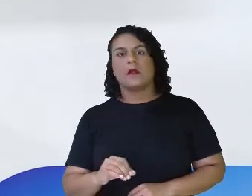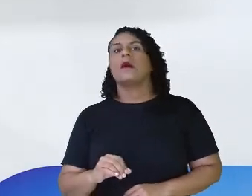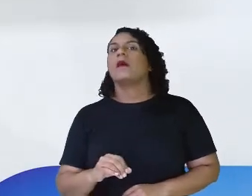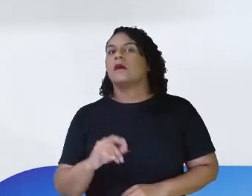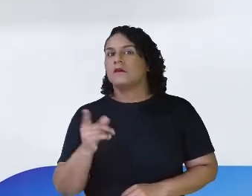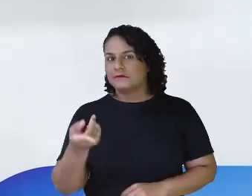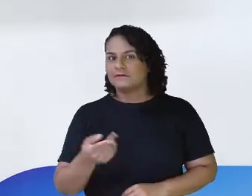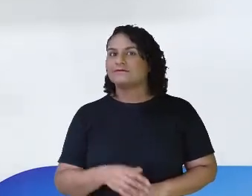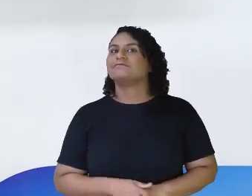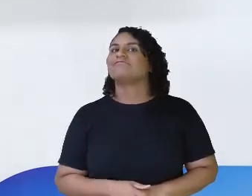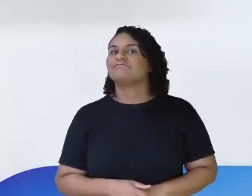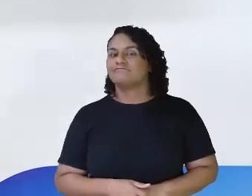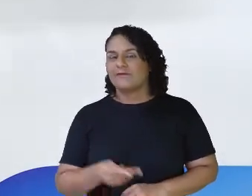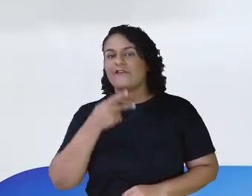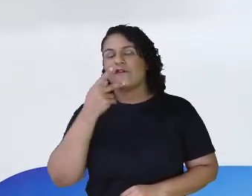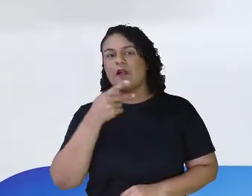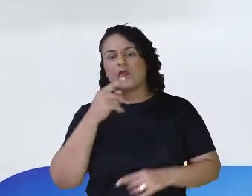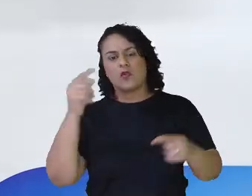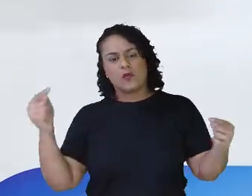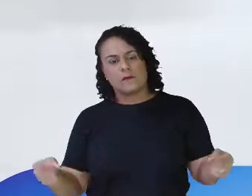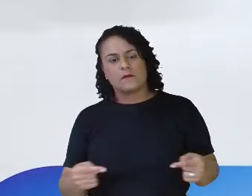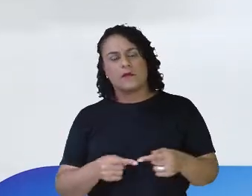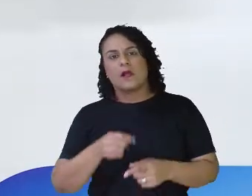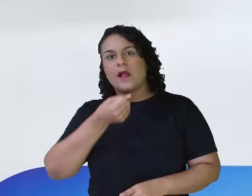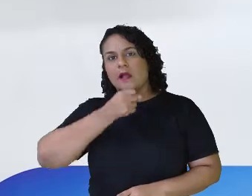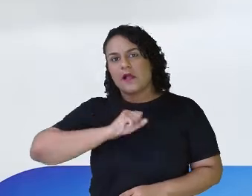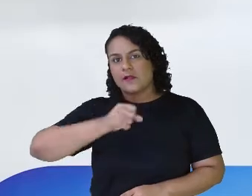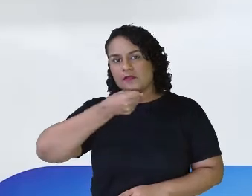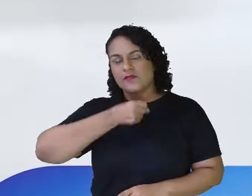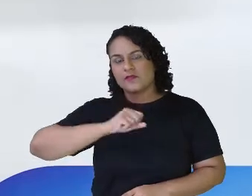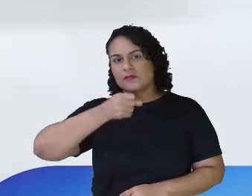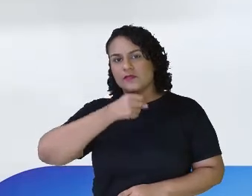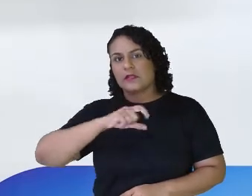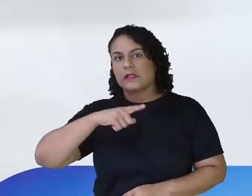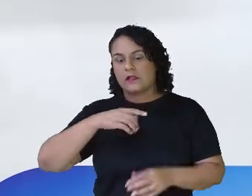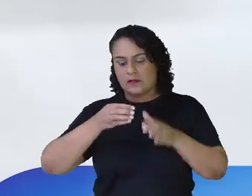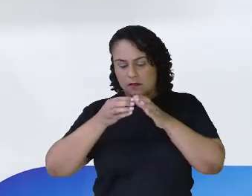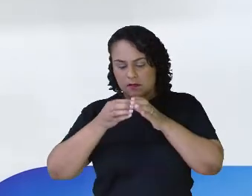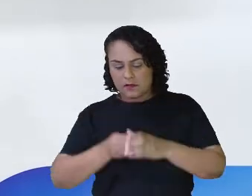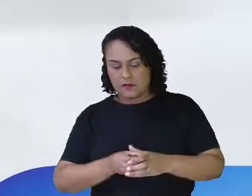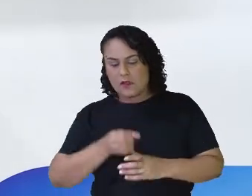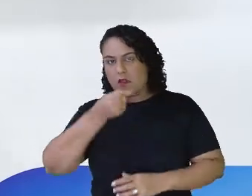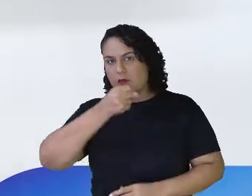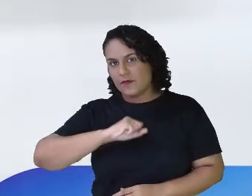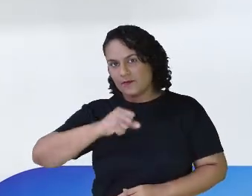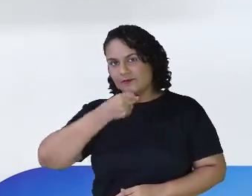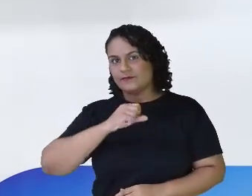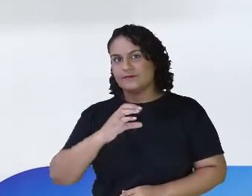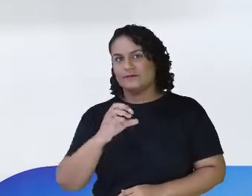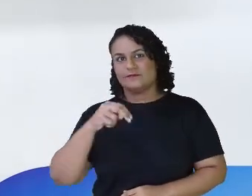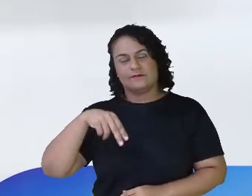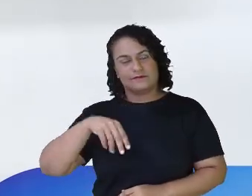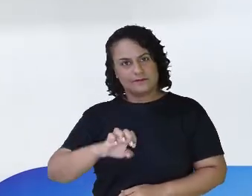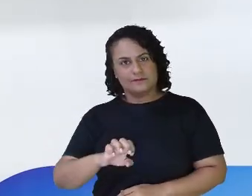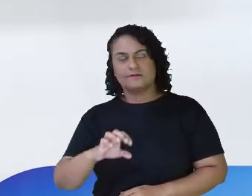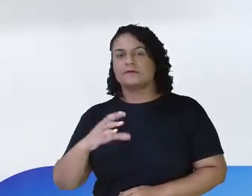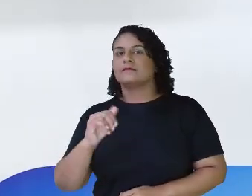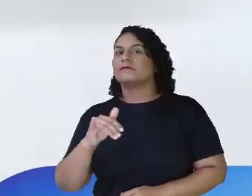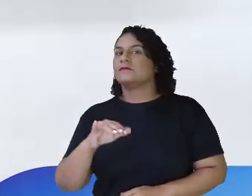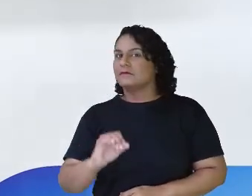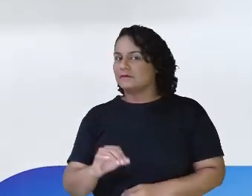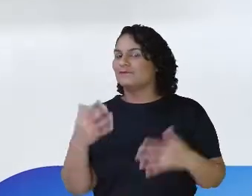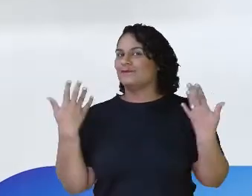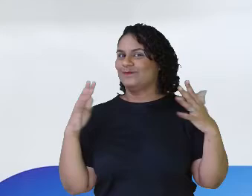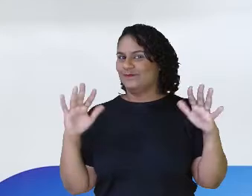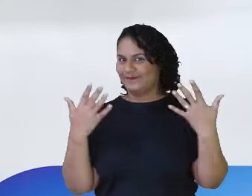do sorvete. A casquinha do sorvete tem o formato de cone, sólido, geométrico. Caio tá bem